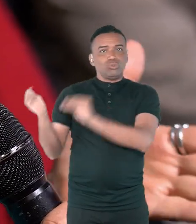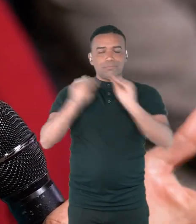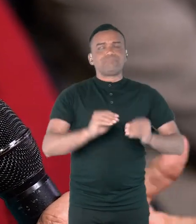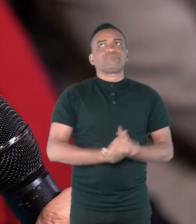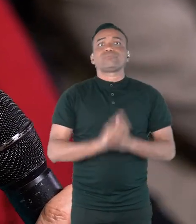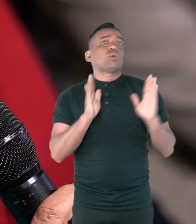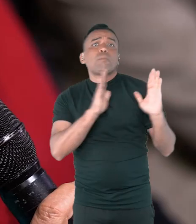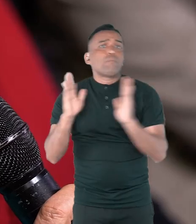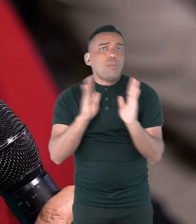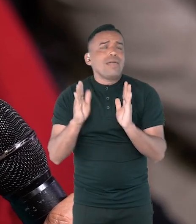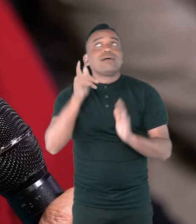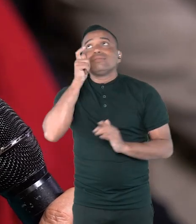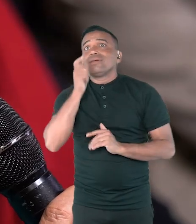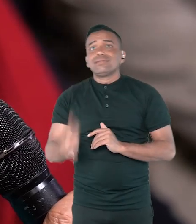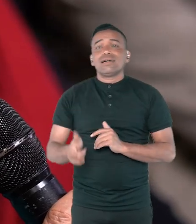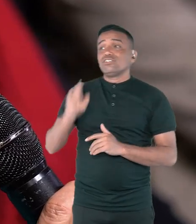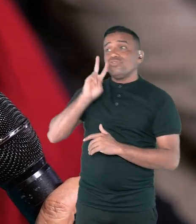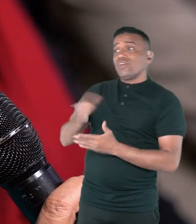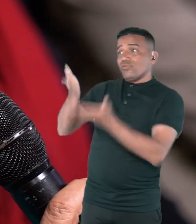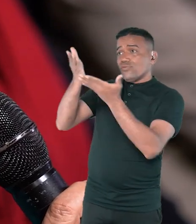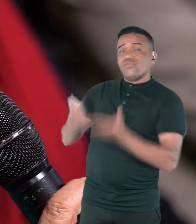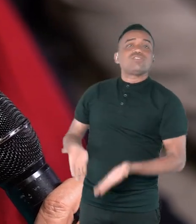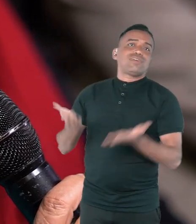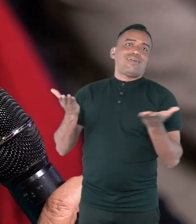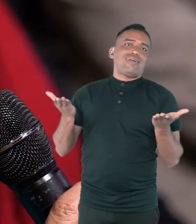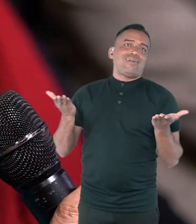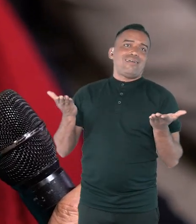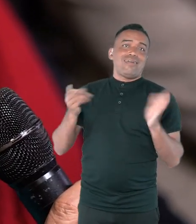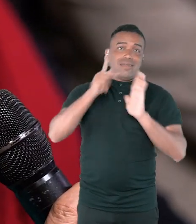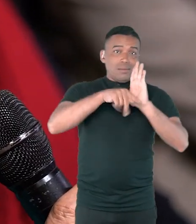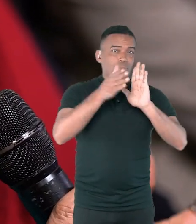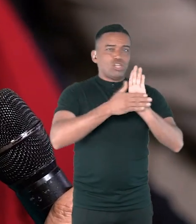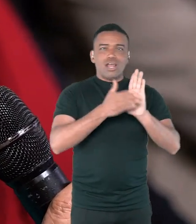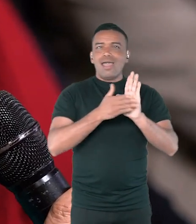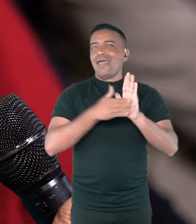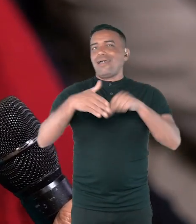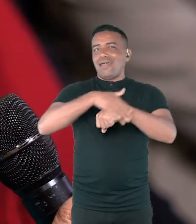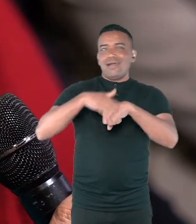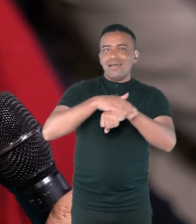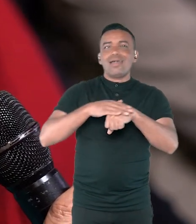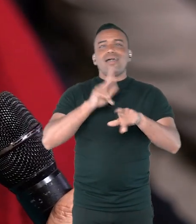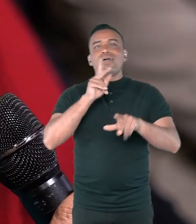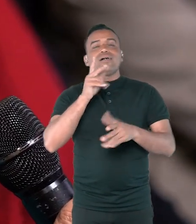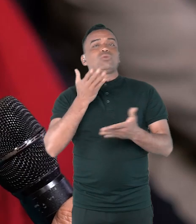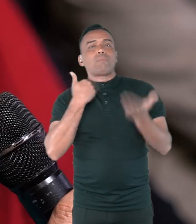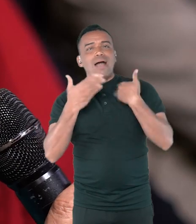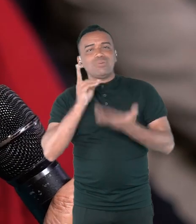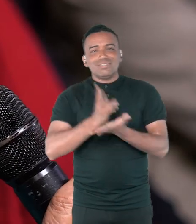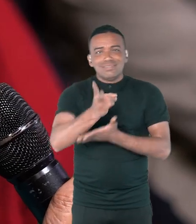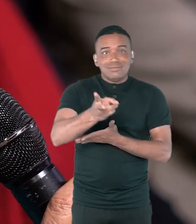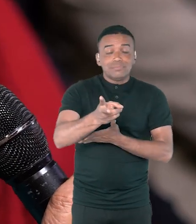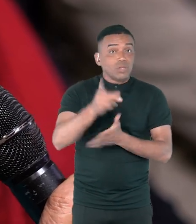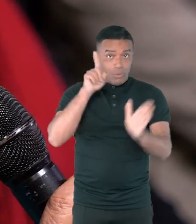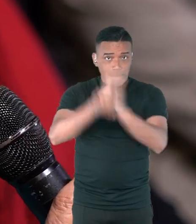esse momento tão interessante de estar vendo você nesse projeto fantástico aqui, Sempre um Papo.